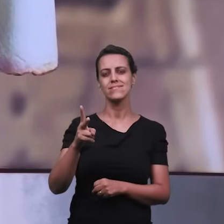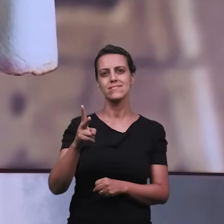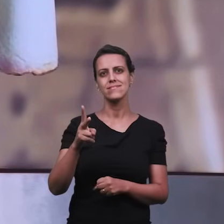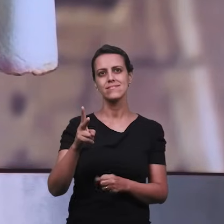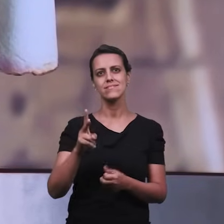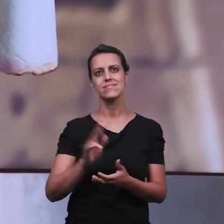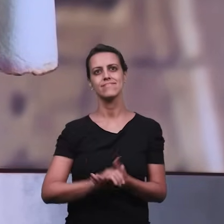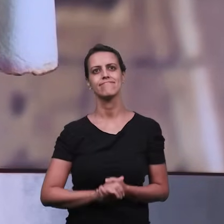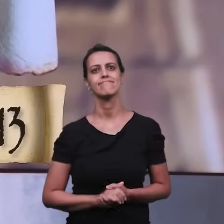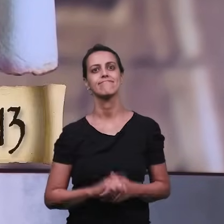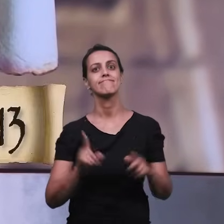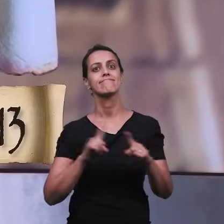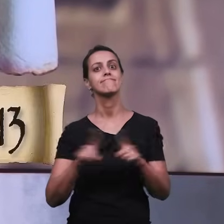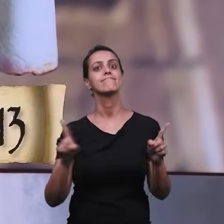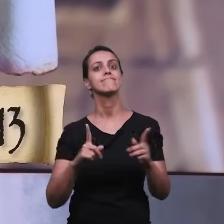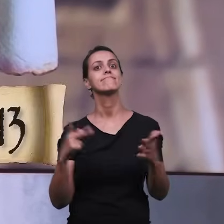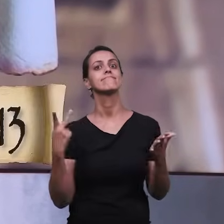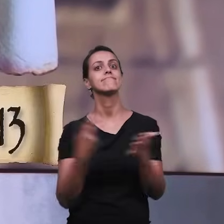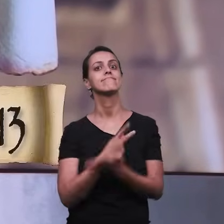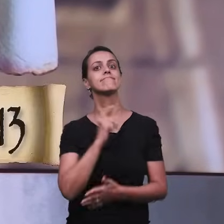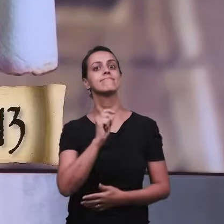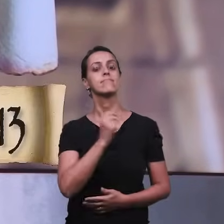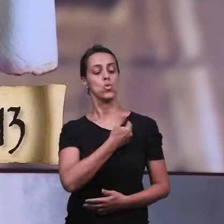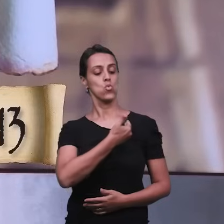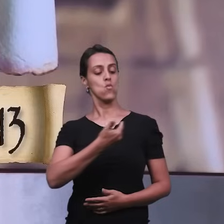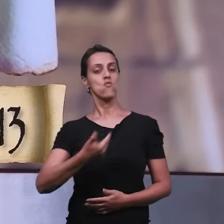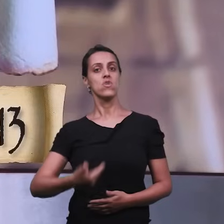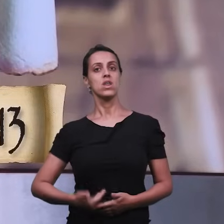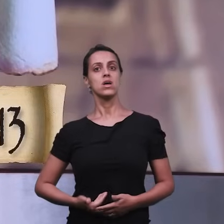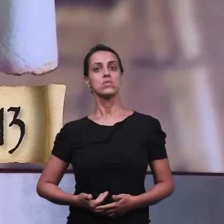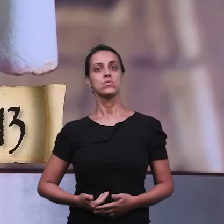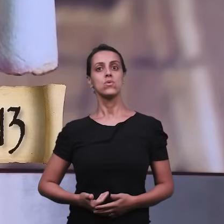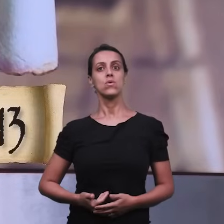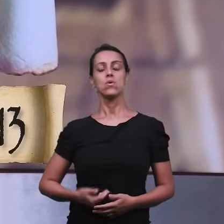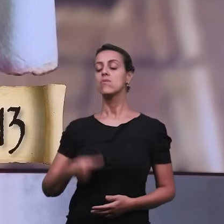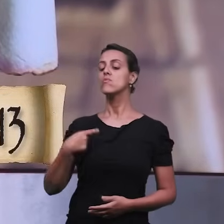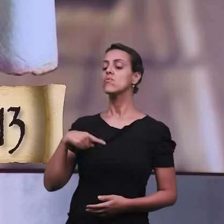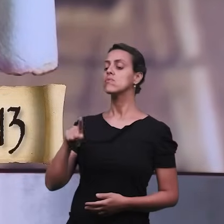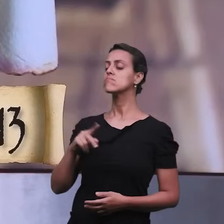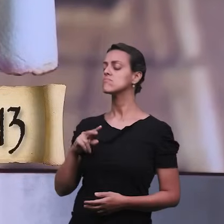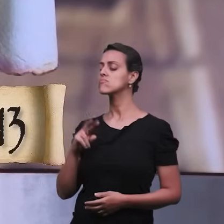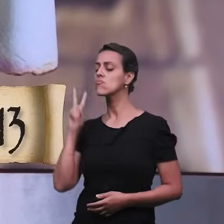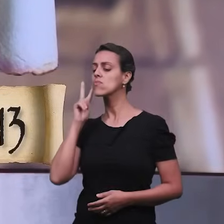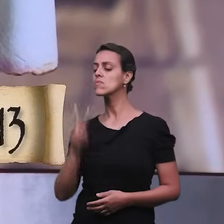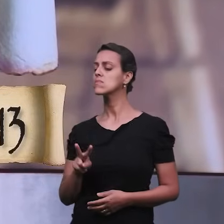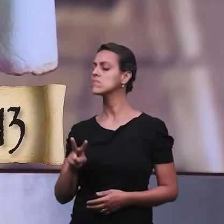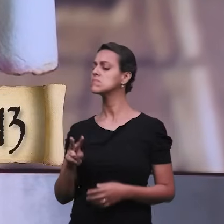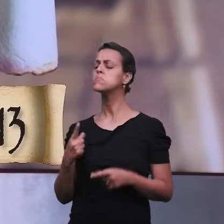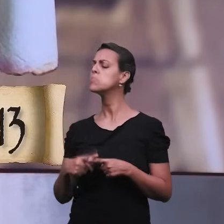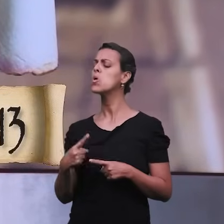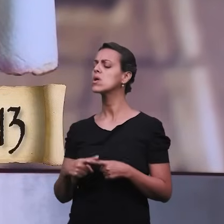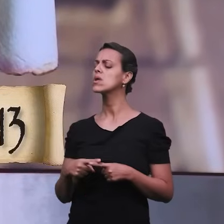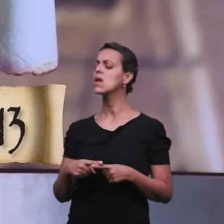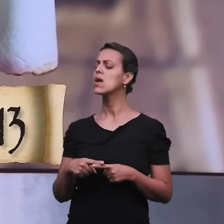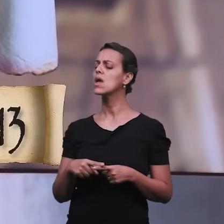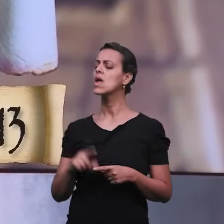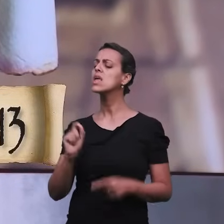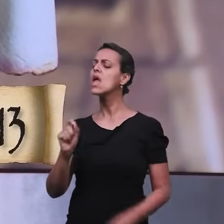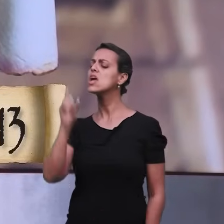chamado Tatenai, querendo saber com que direito estavam continuando ali a